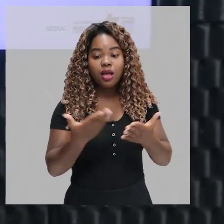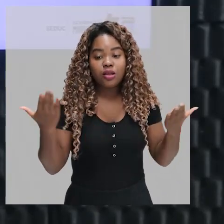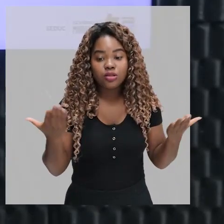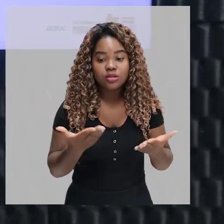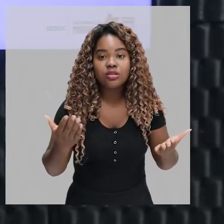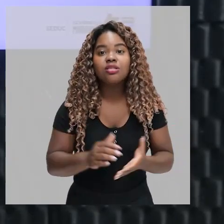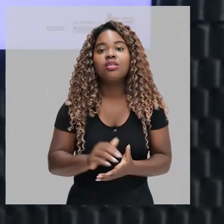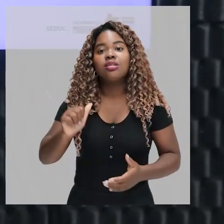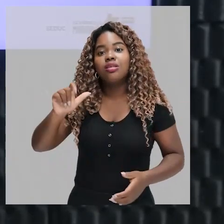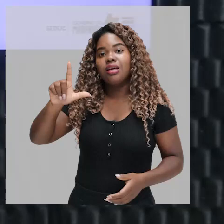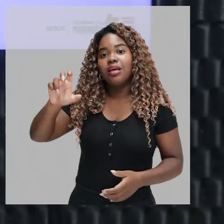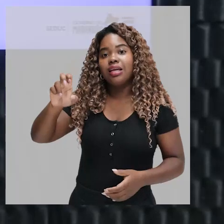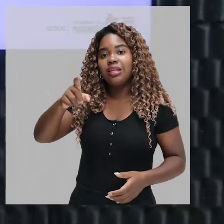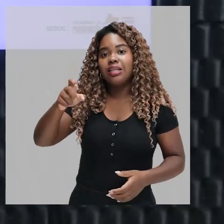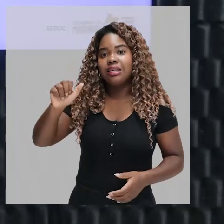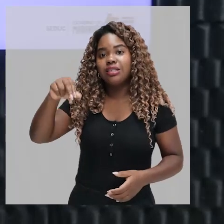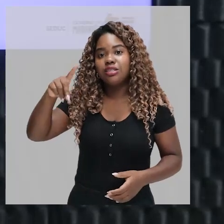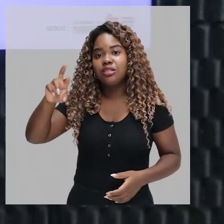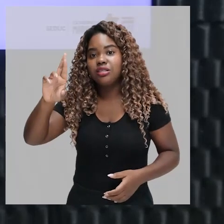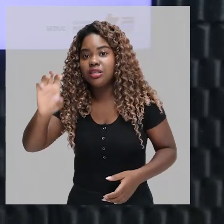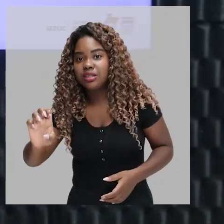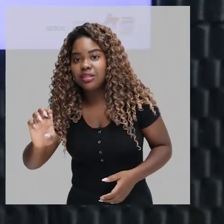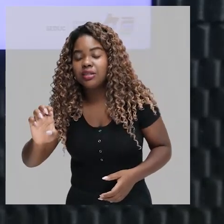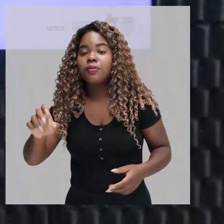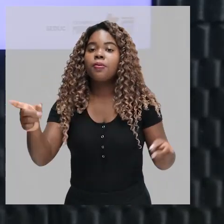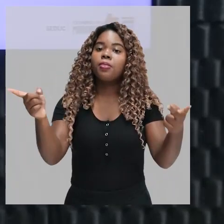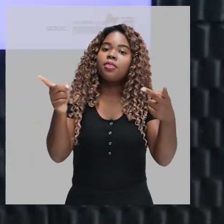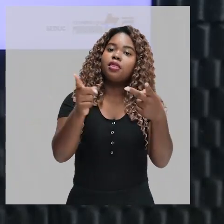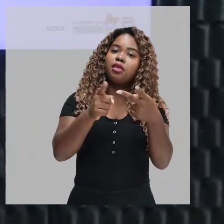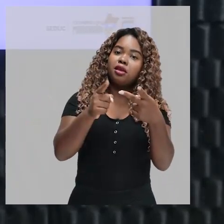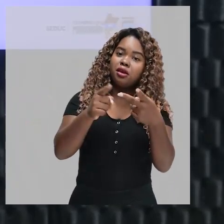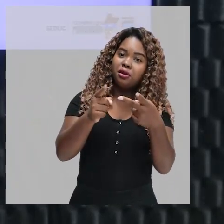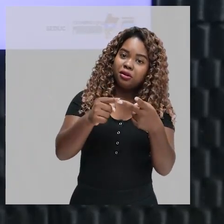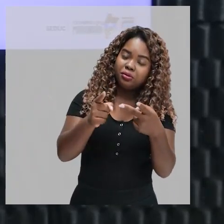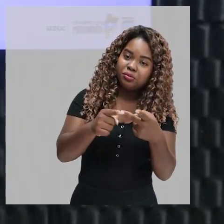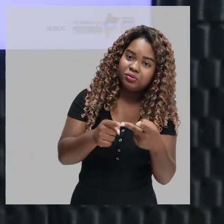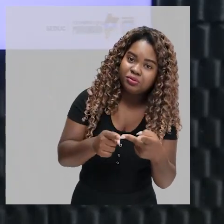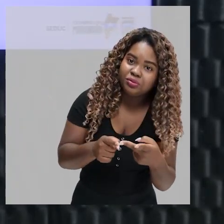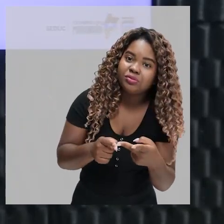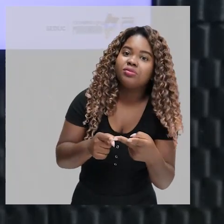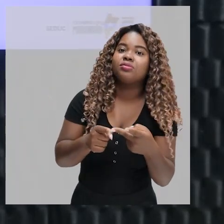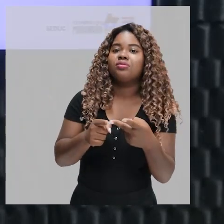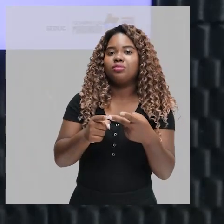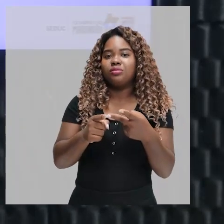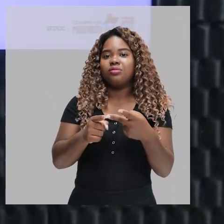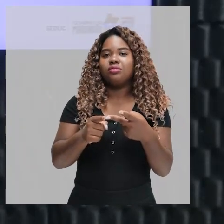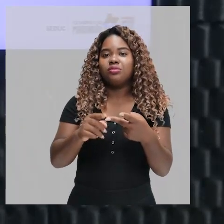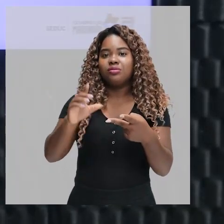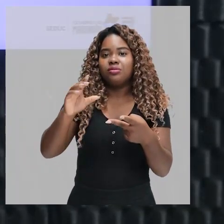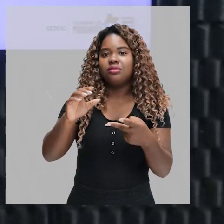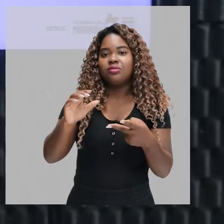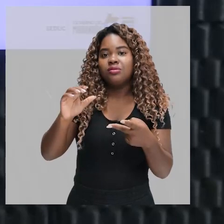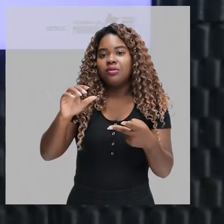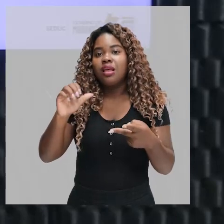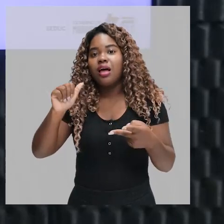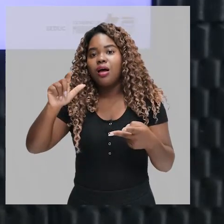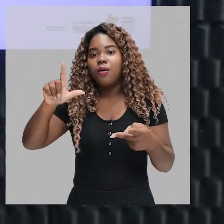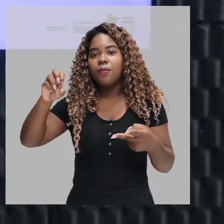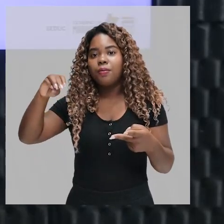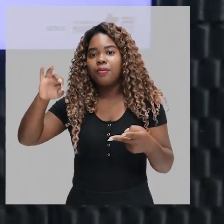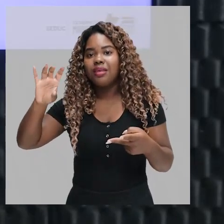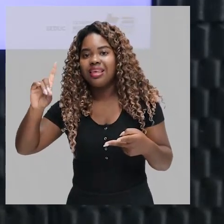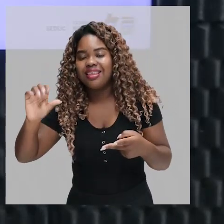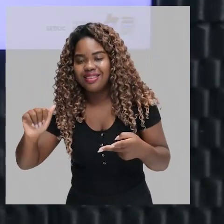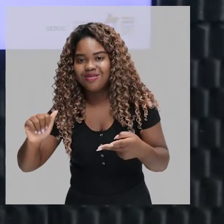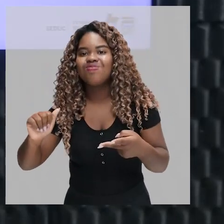temos Alexandre Herculano e o introdutor do Romantismo em Portugal o Almeida